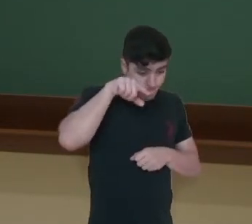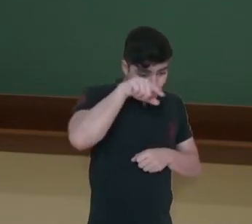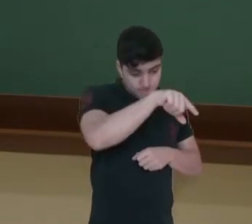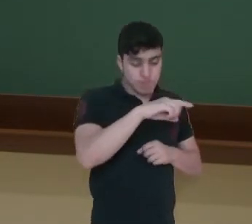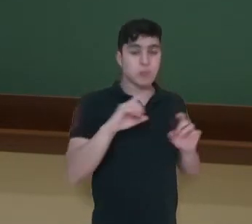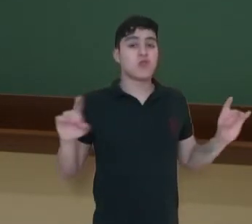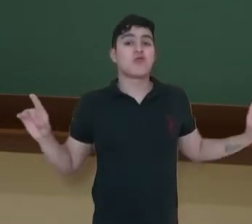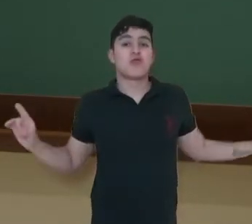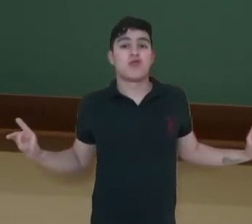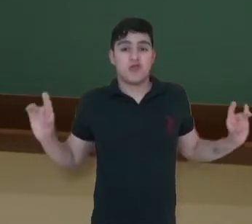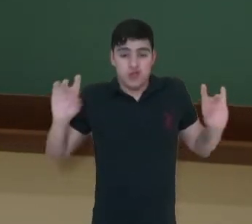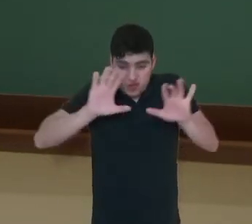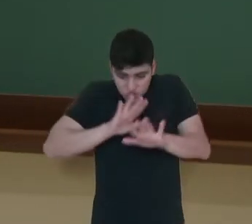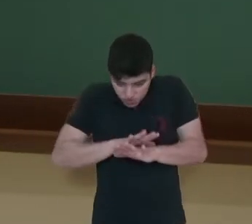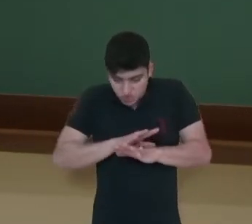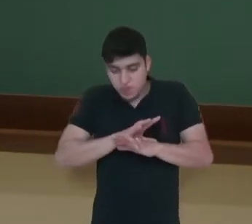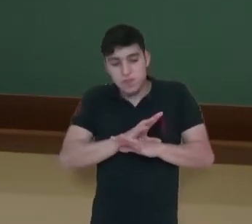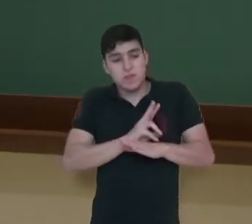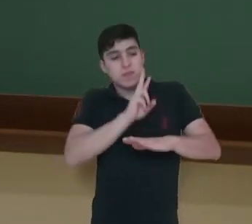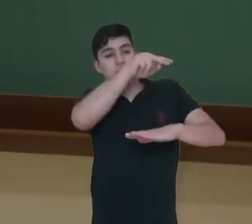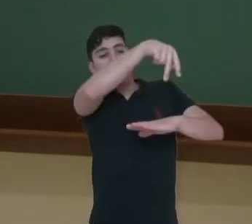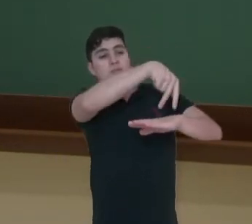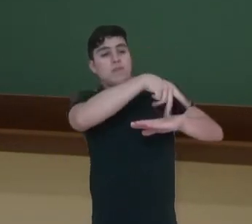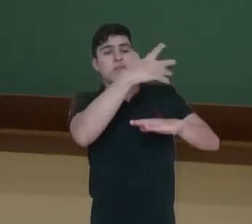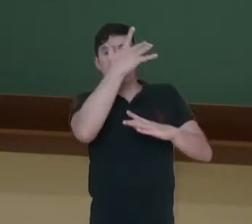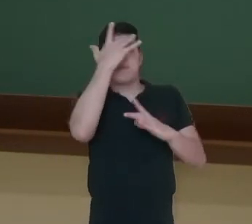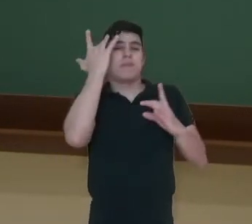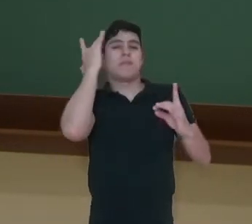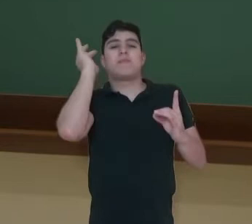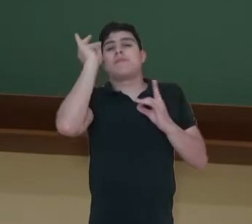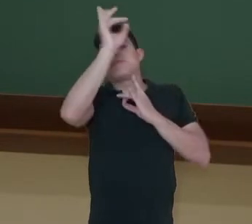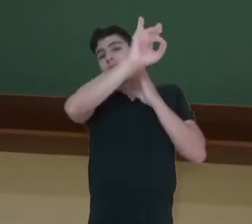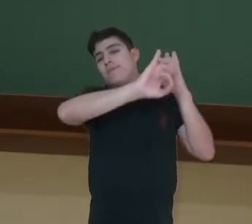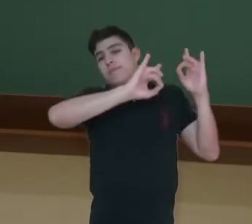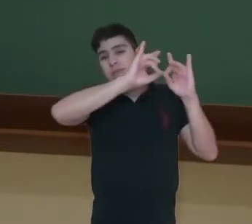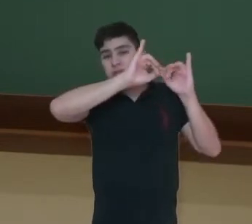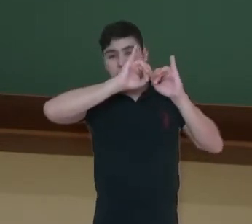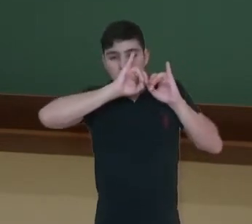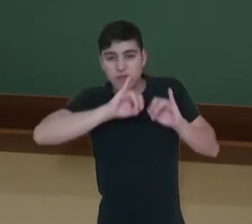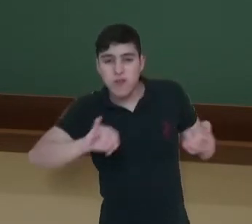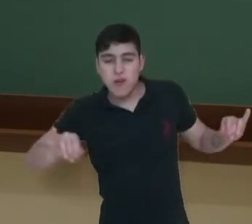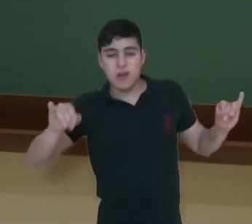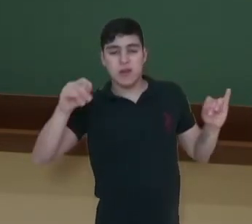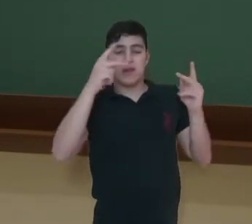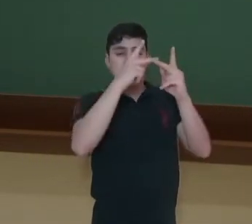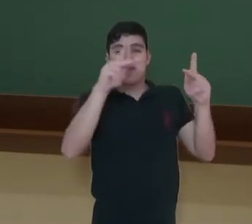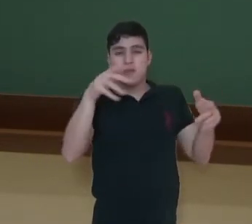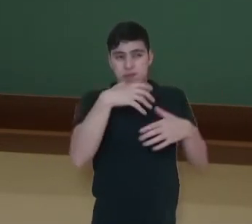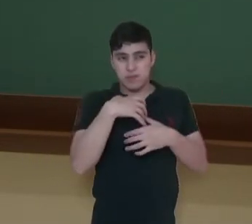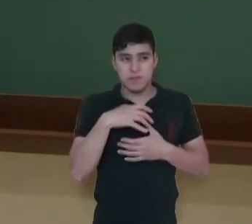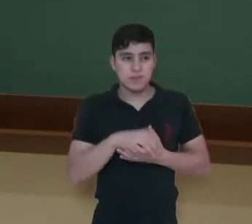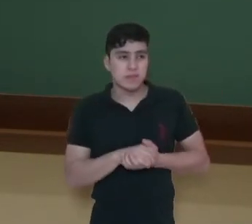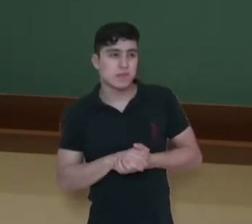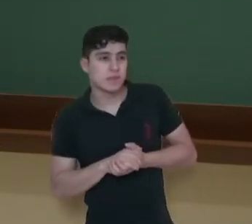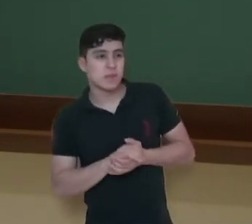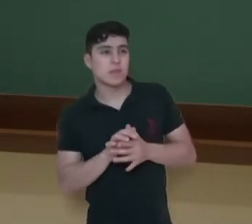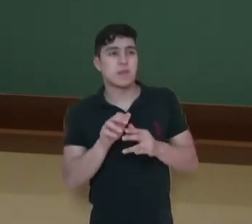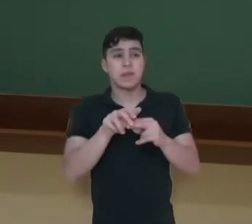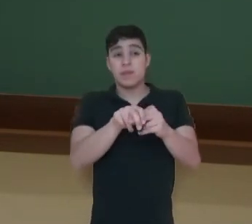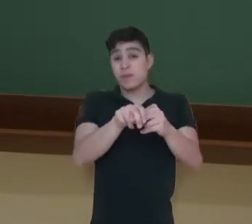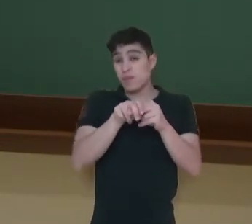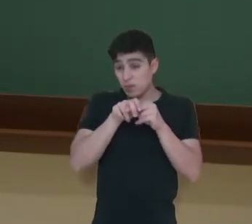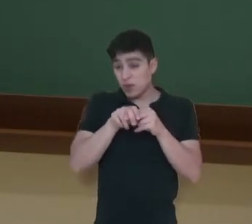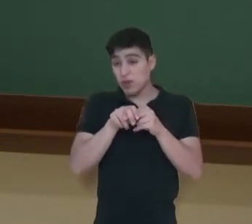e acabaram se tornando pessoas únicas, fazendo a divulgação dessa escola RZO. Por isso que eles são muito importantes, por isso que os fãs